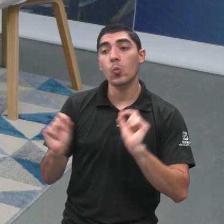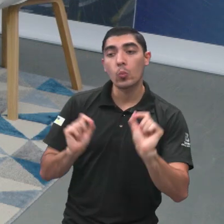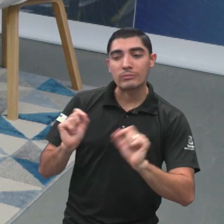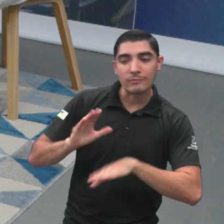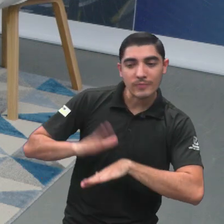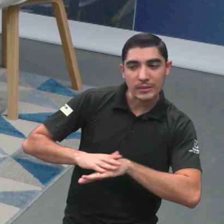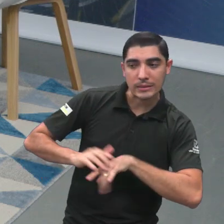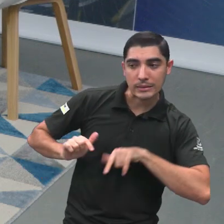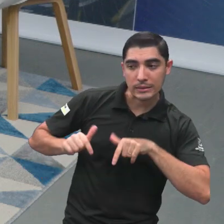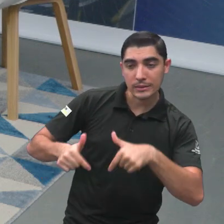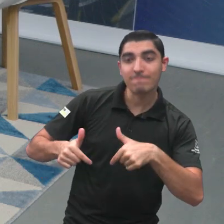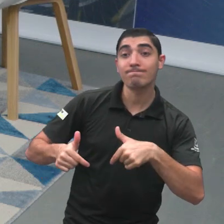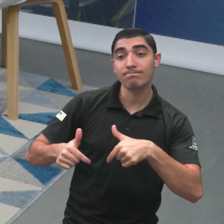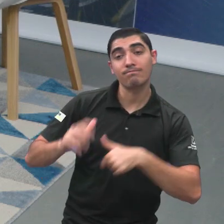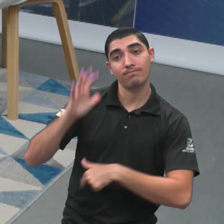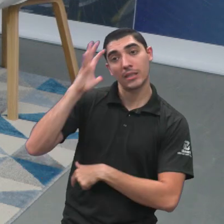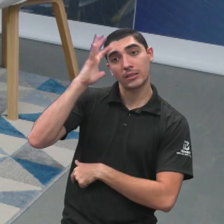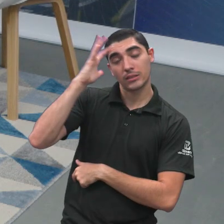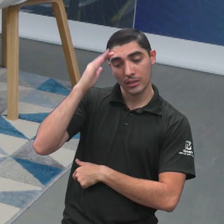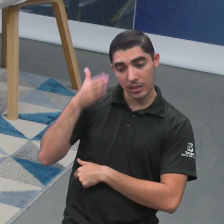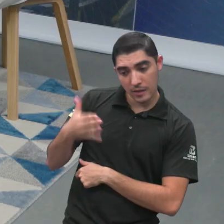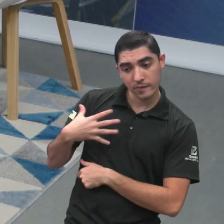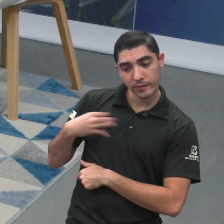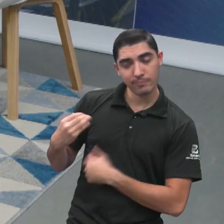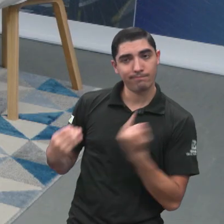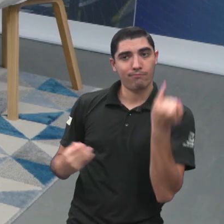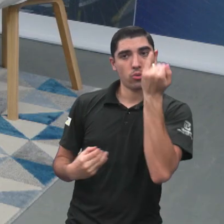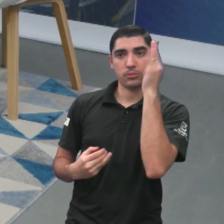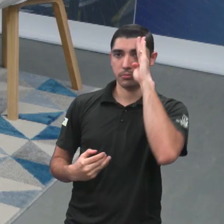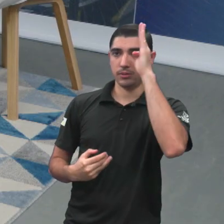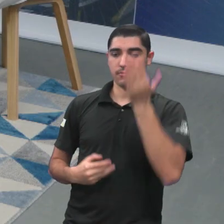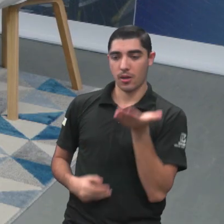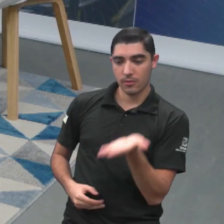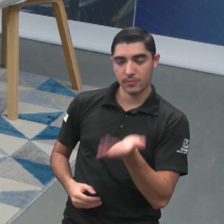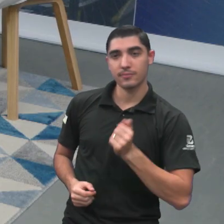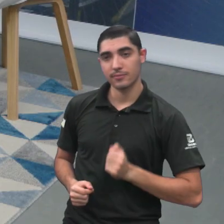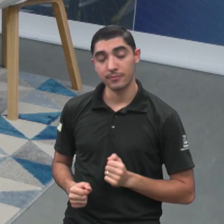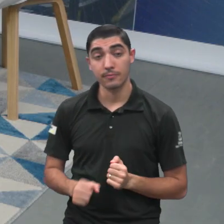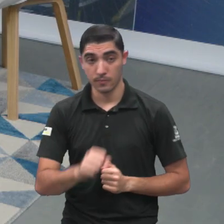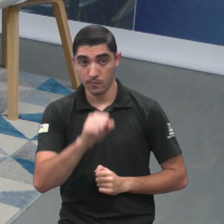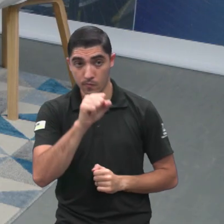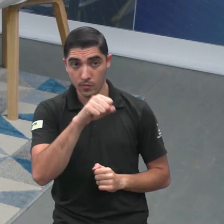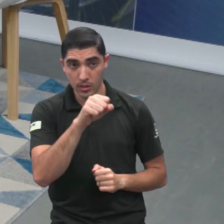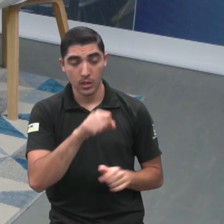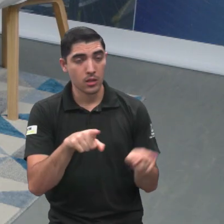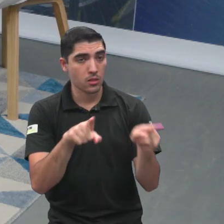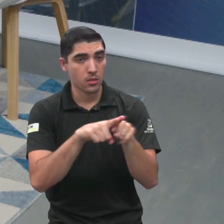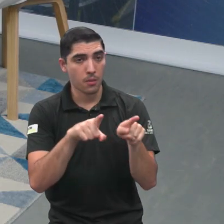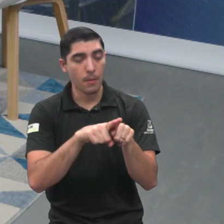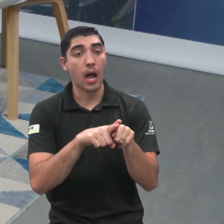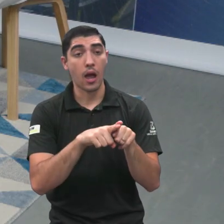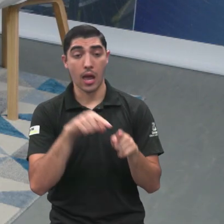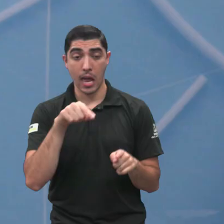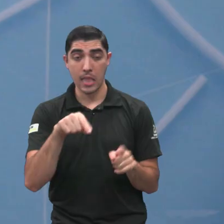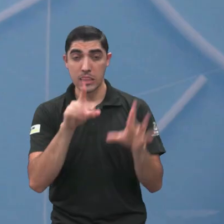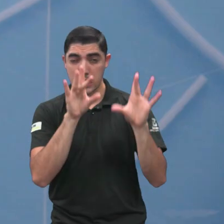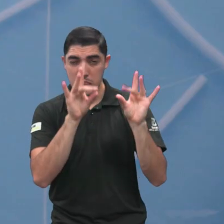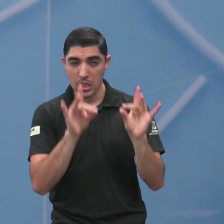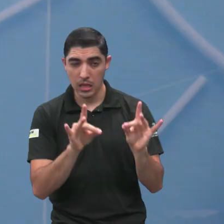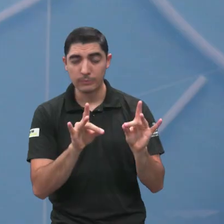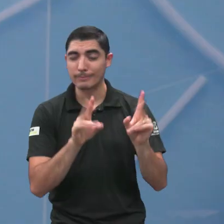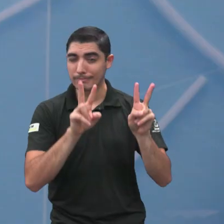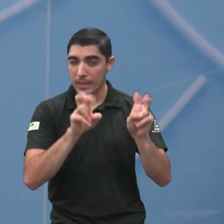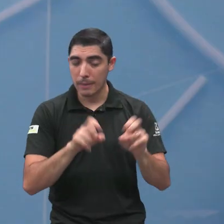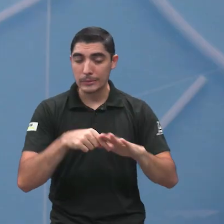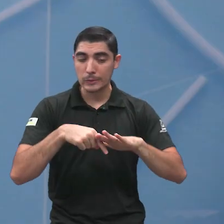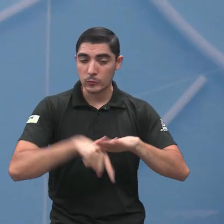lidar com a situação e pensar, sim, no filho em primeiro lugar, né? Sim. A gente até pode abrir uma discussão profunda, né, que é a